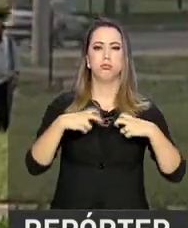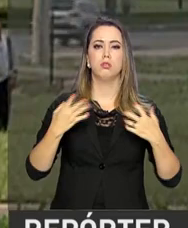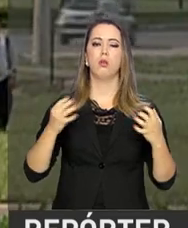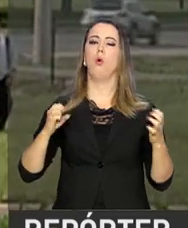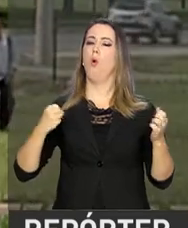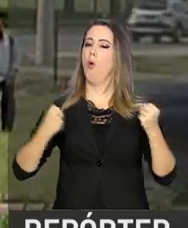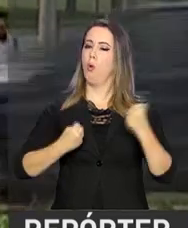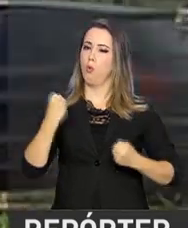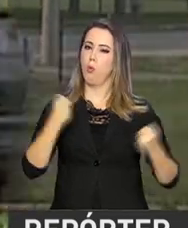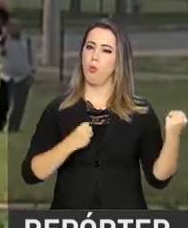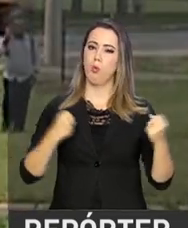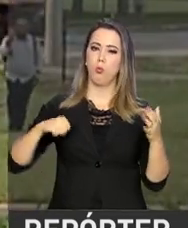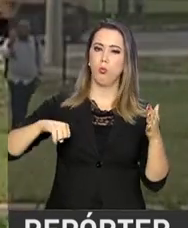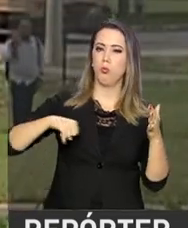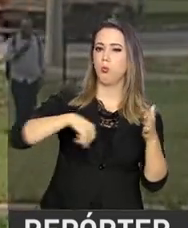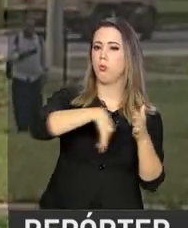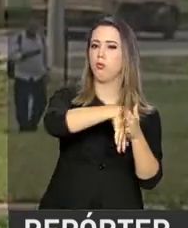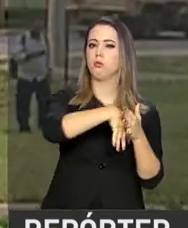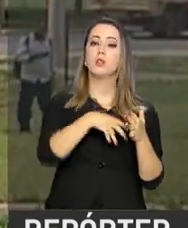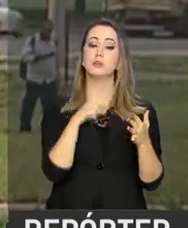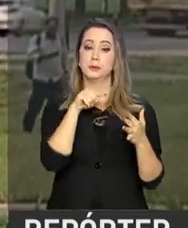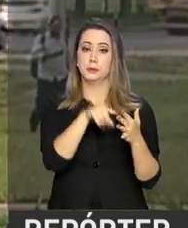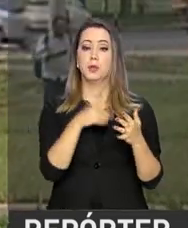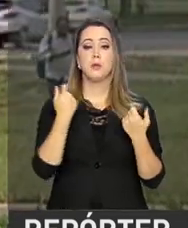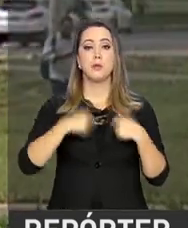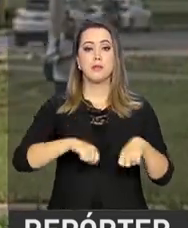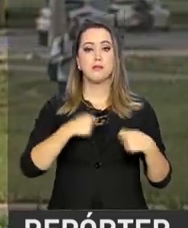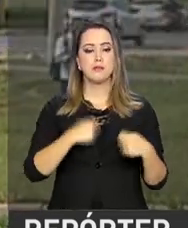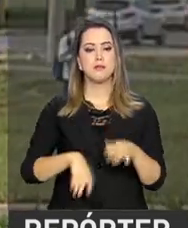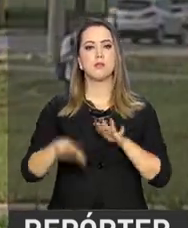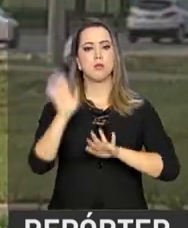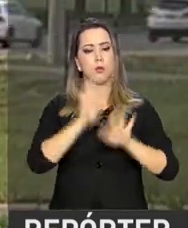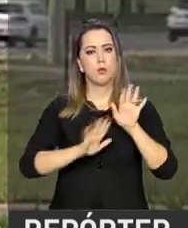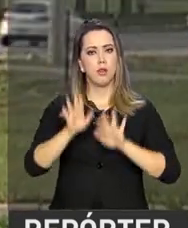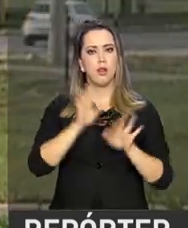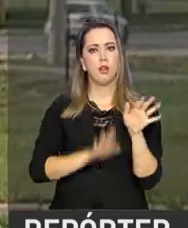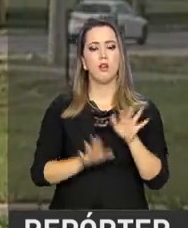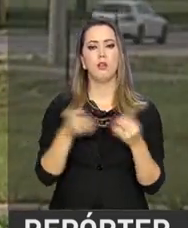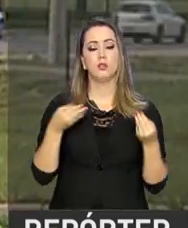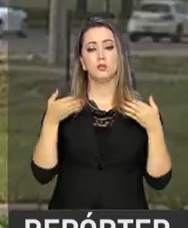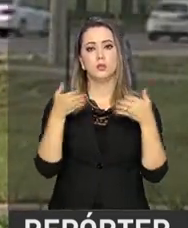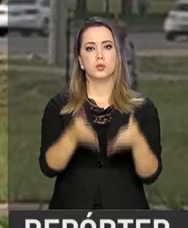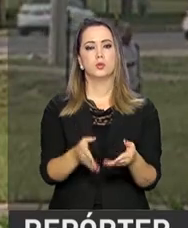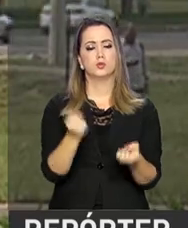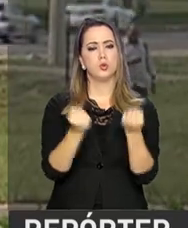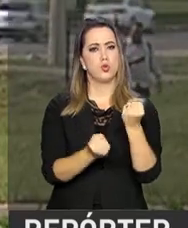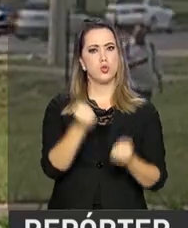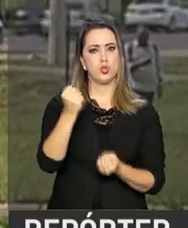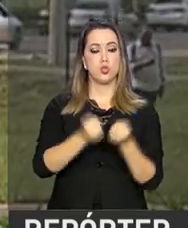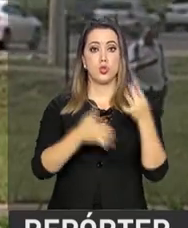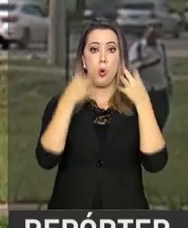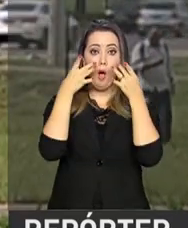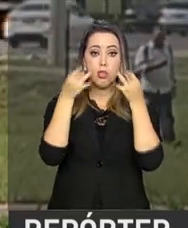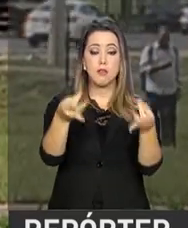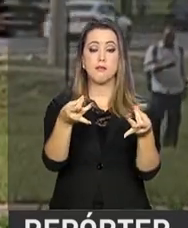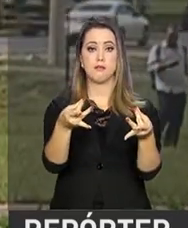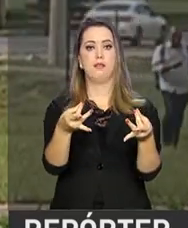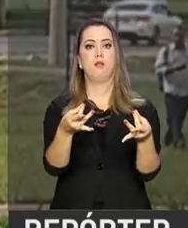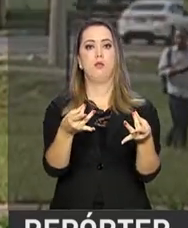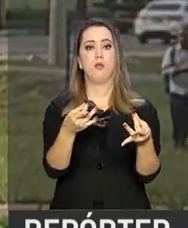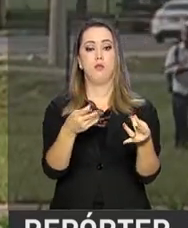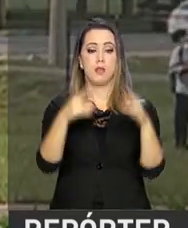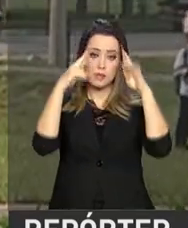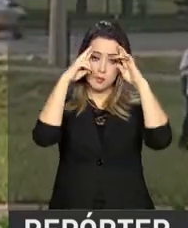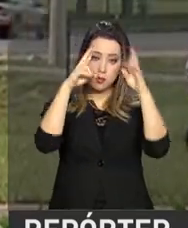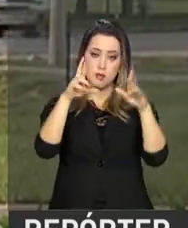PRF vai estar fazendo a parte dela durante todo esse período, mas é muito importante que o condutor faça a parte dele dirigindo com atenção, respeitando os limites